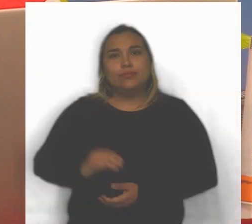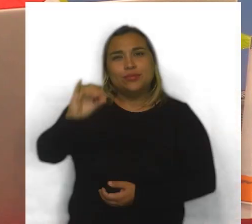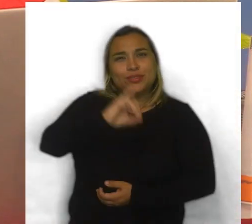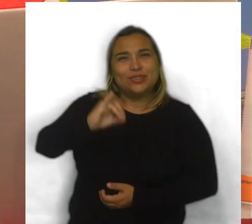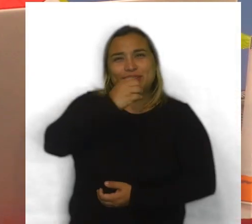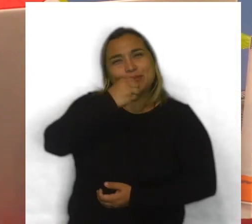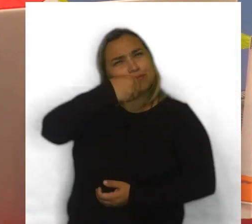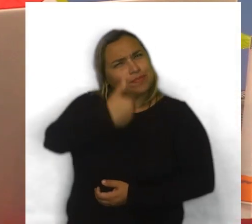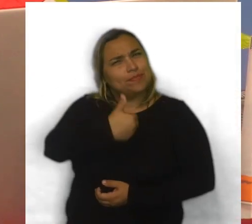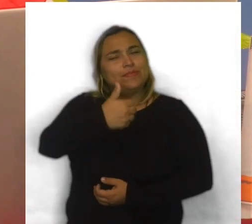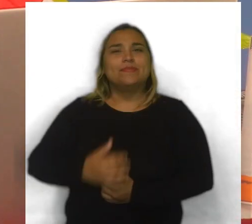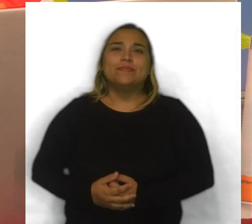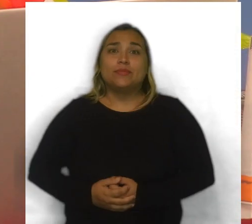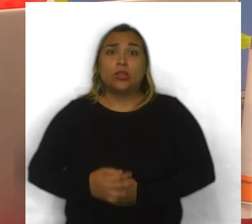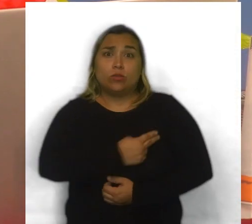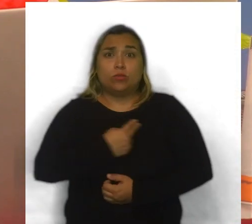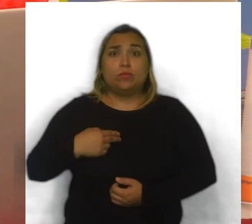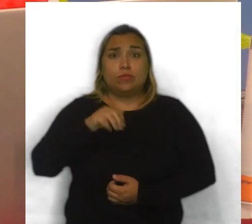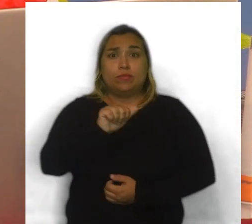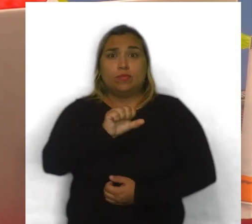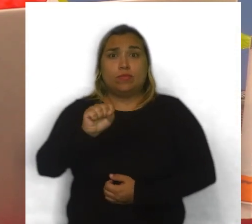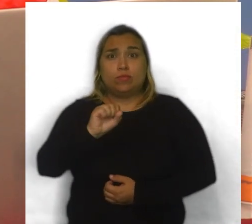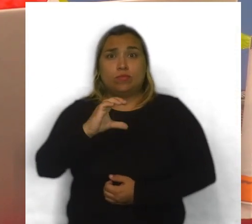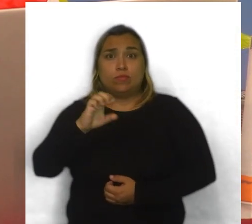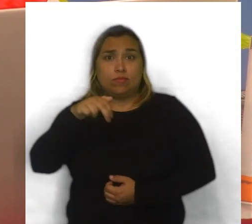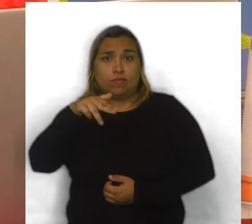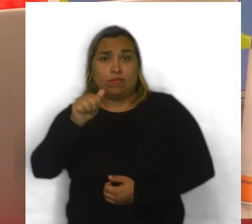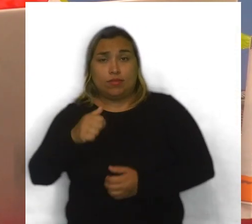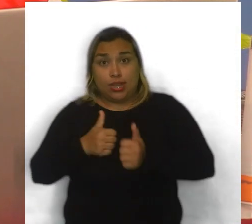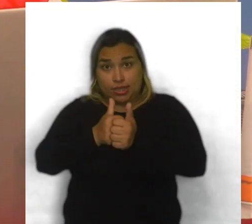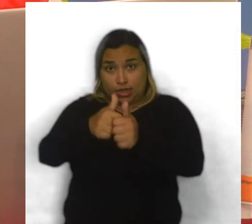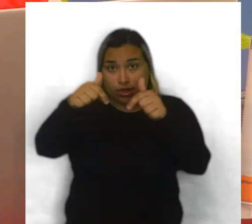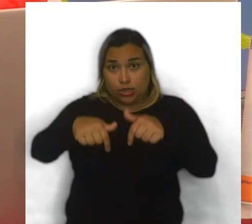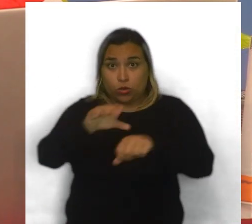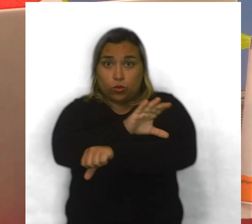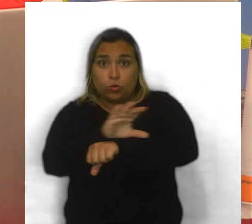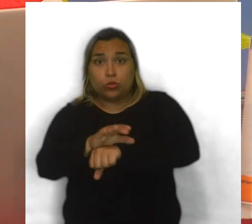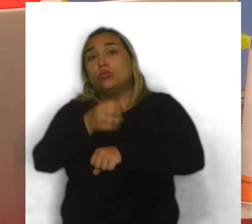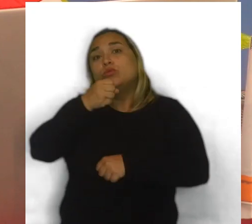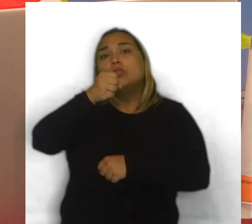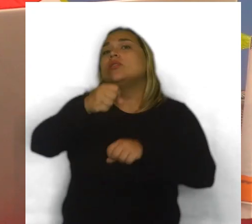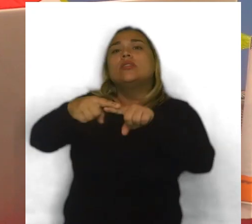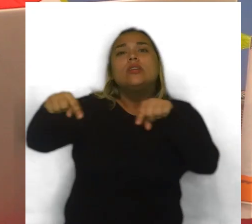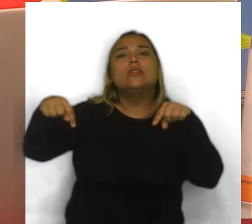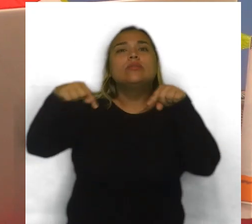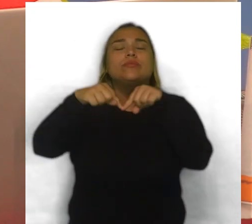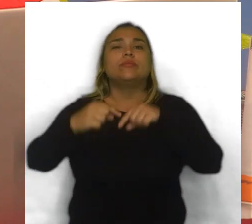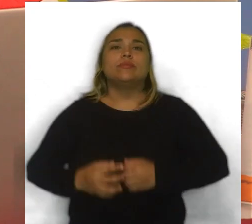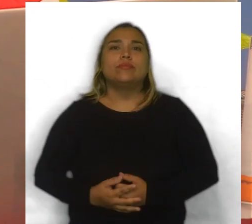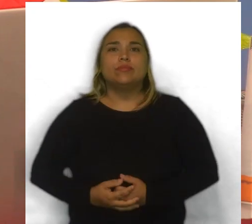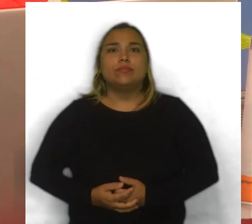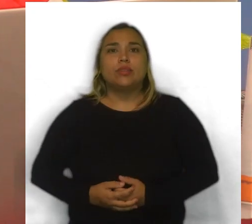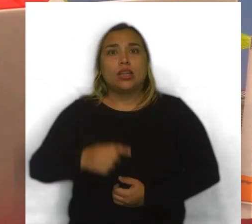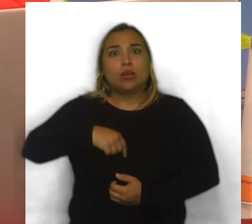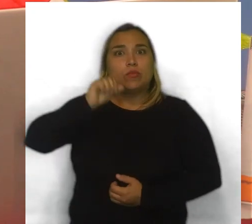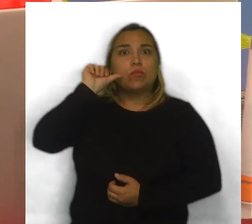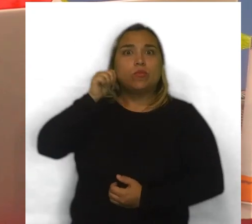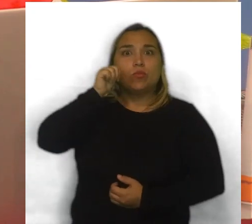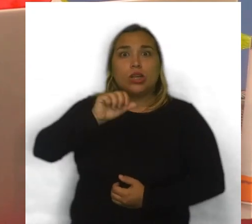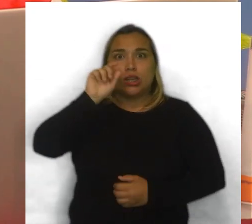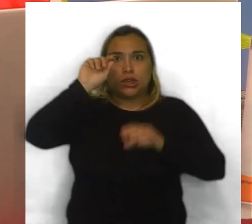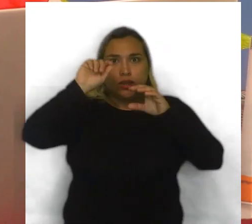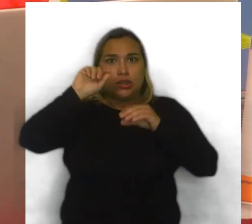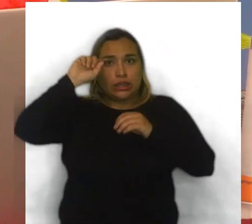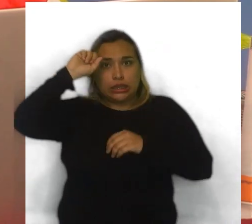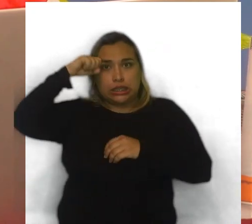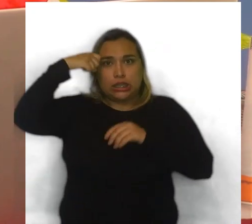Oi, tudo bem? Sou Susana Pereira, tua guia nessa jornada dentro do curso Jornalismo e Território. Sou uma mulher negra, de